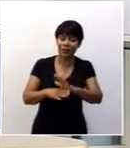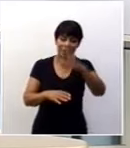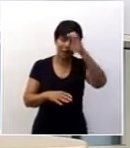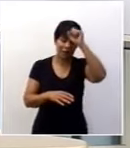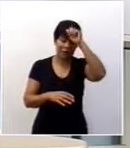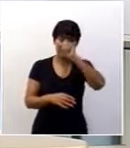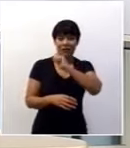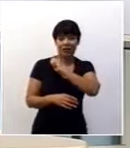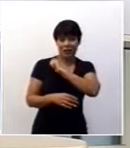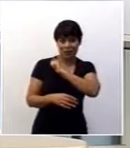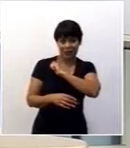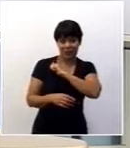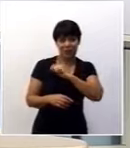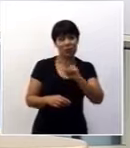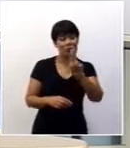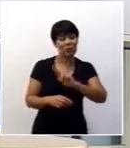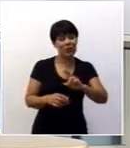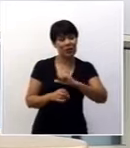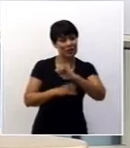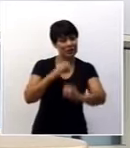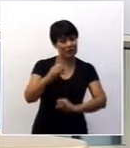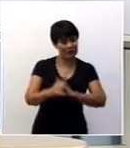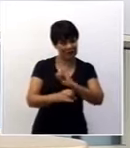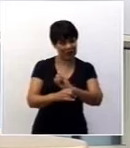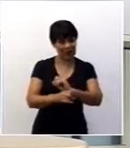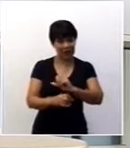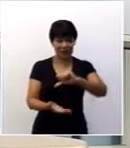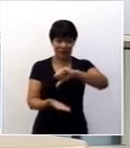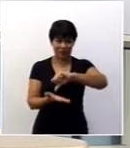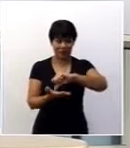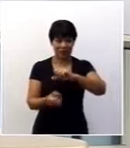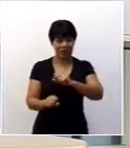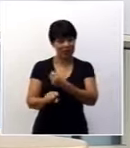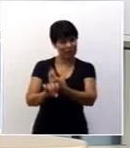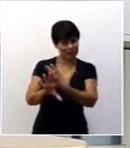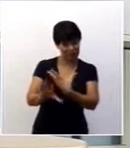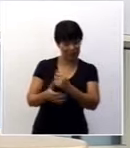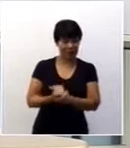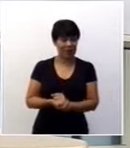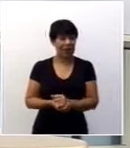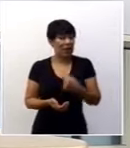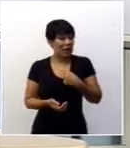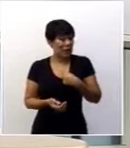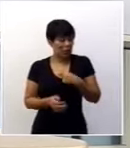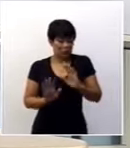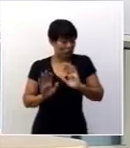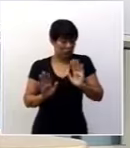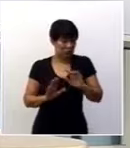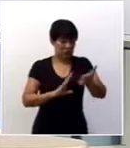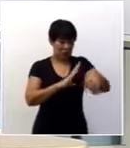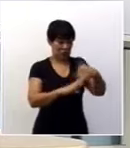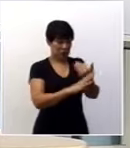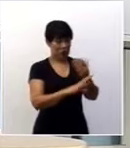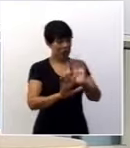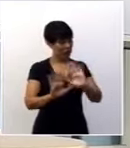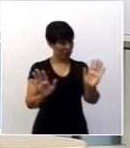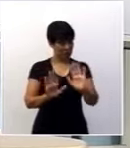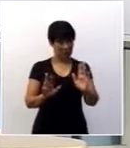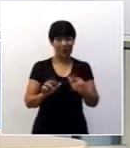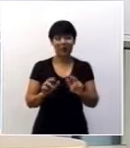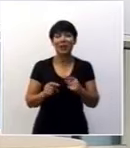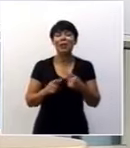né, com essa ferramenta aqui. Então, é uma ferramenta nova, né? Eu não sou youtuber, né? Lá na sala de aula a gente olha